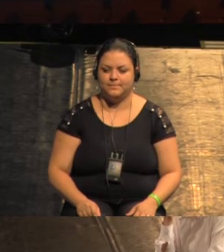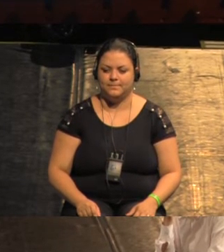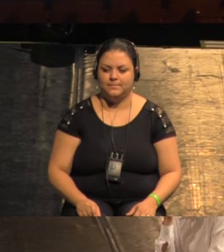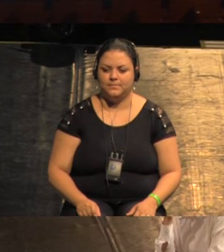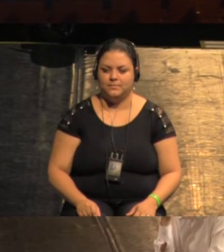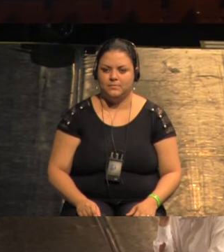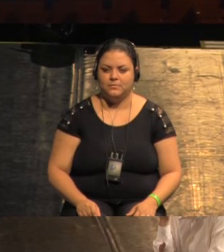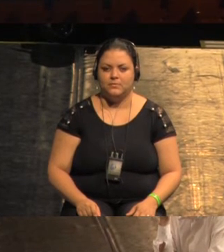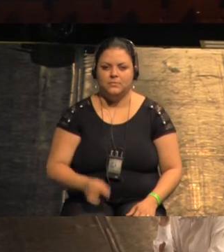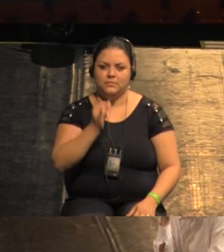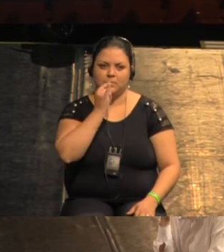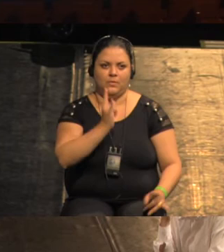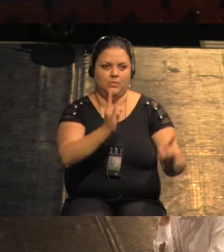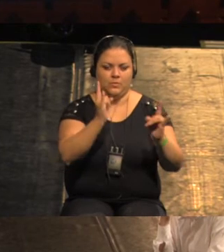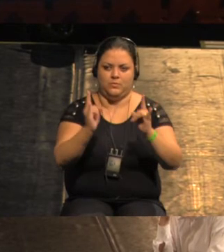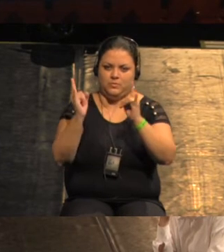que